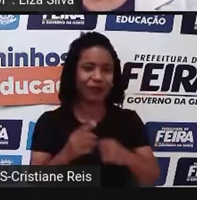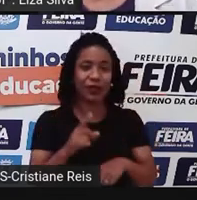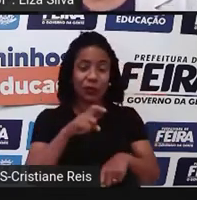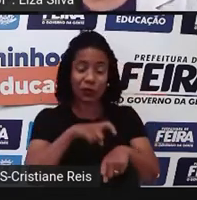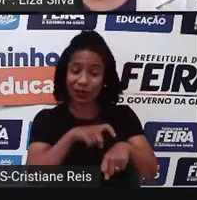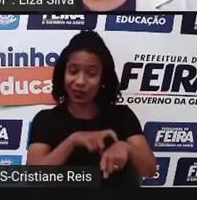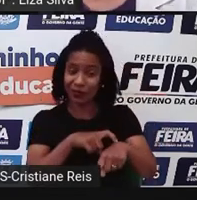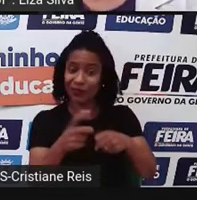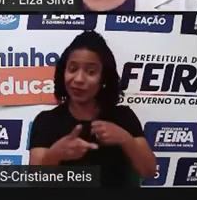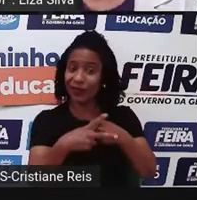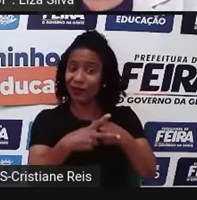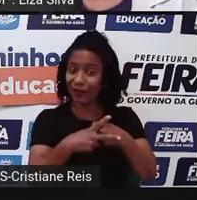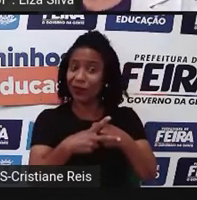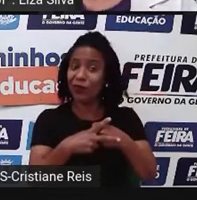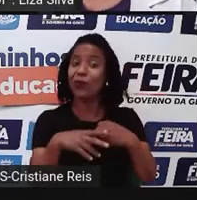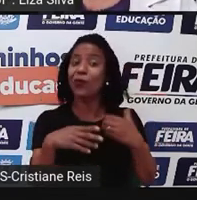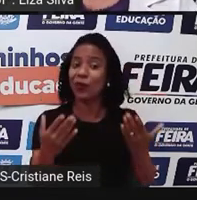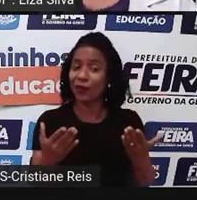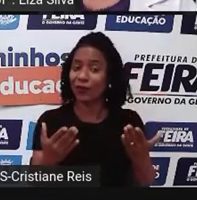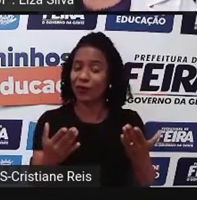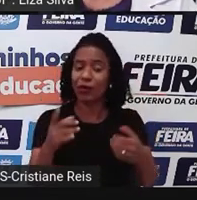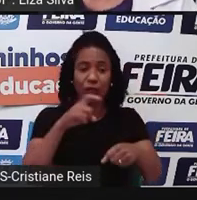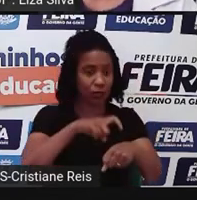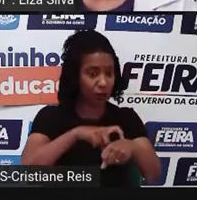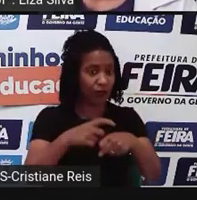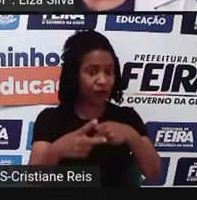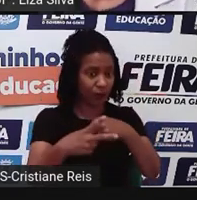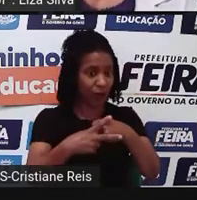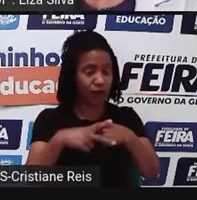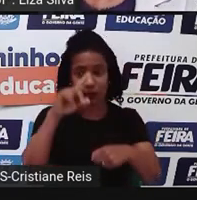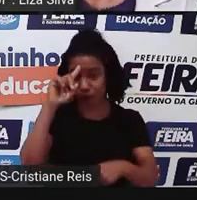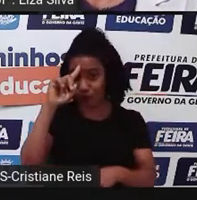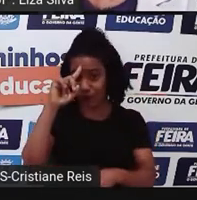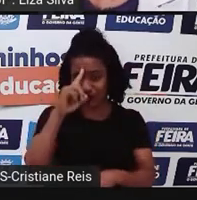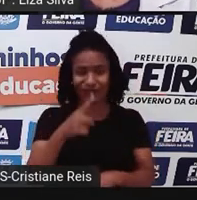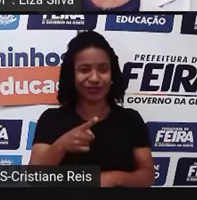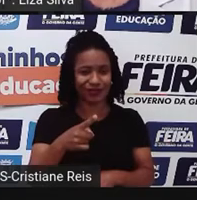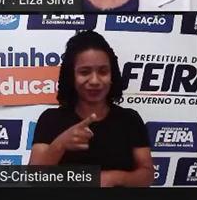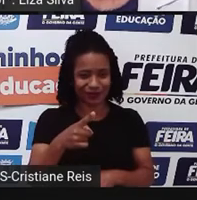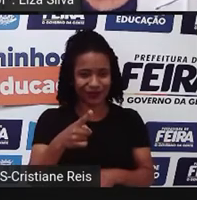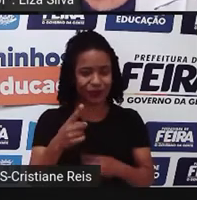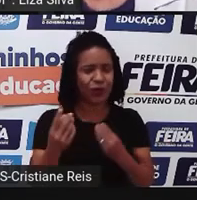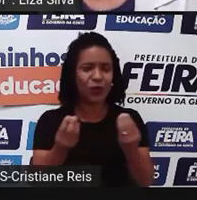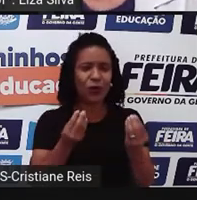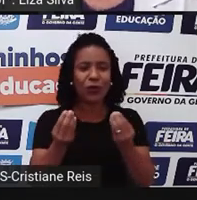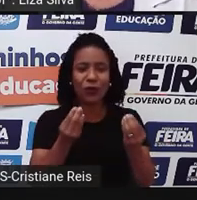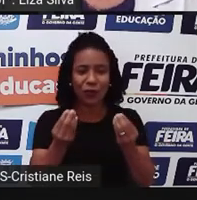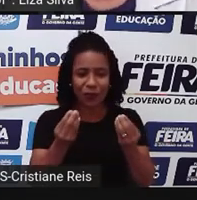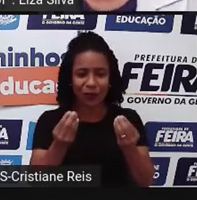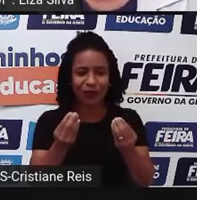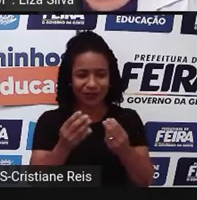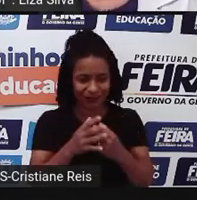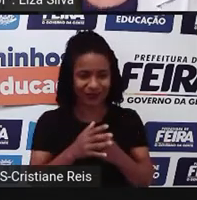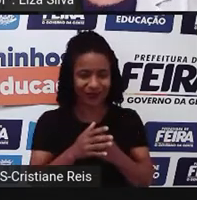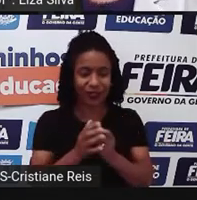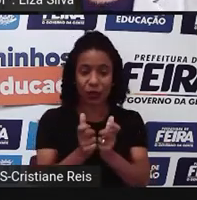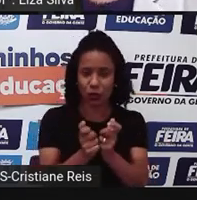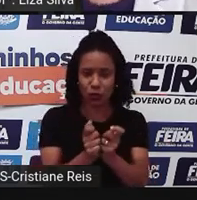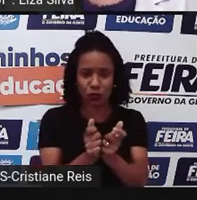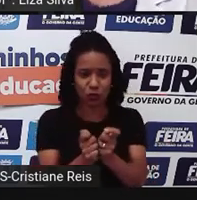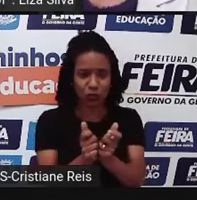verbal que predominou foi o imperative form. Justamente porque no jogo